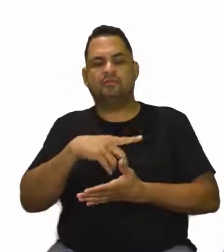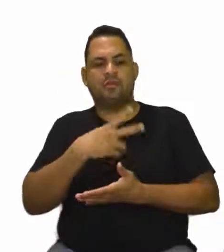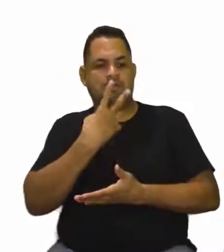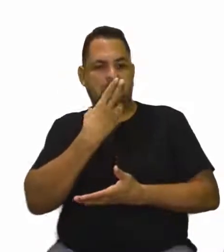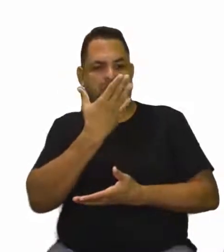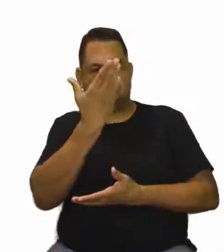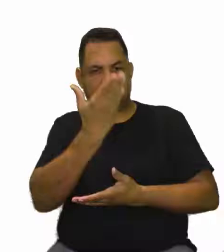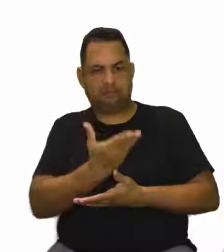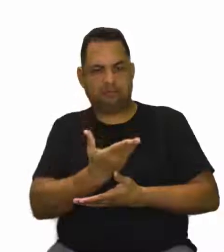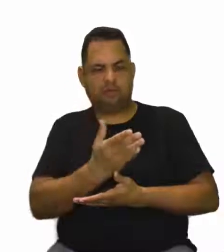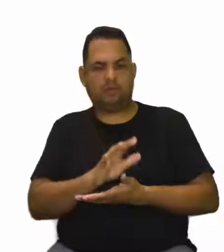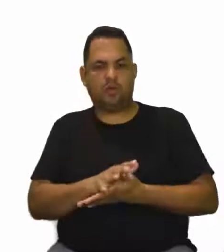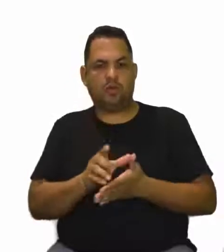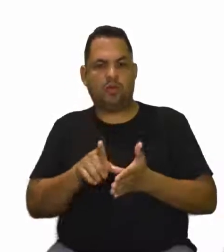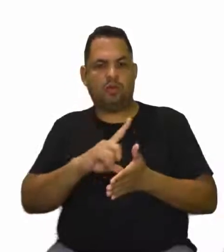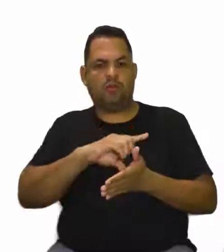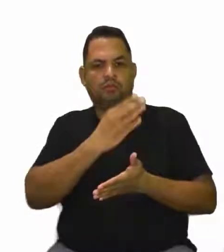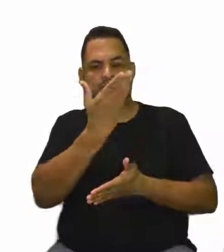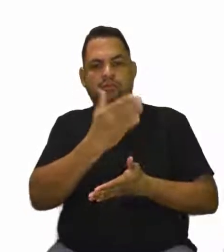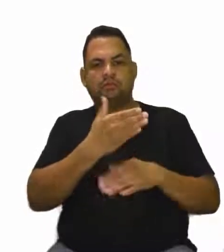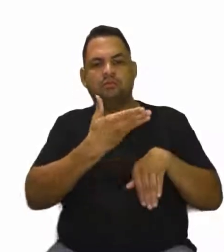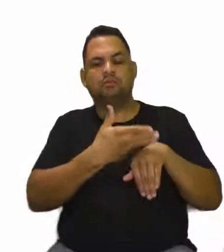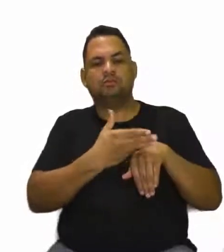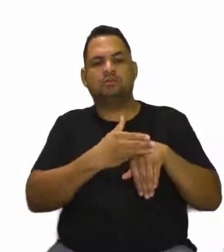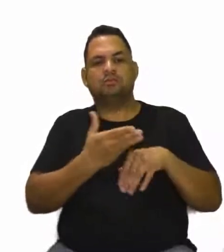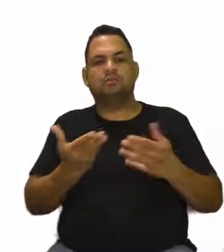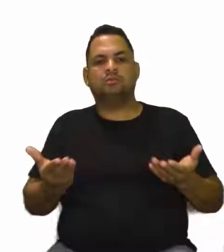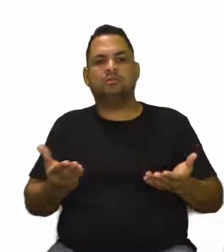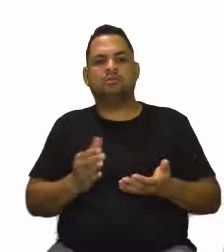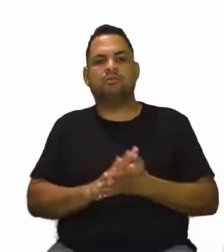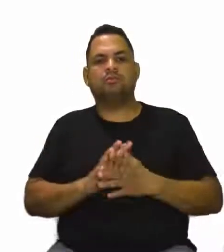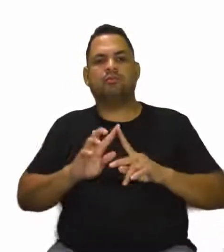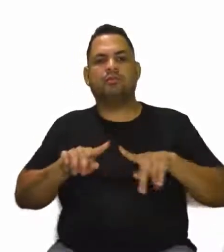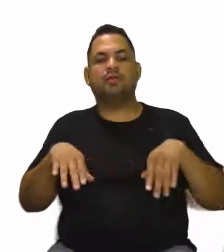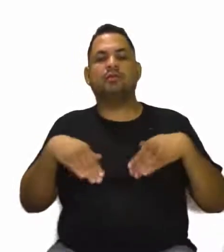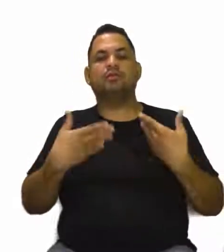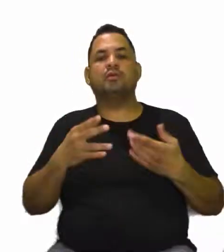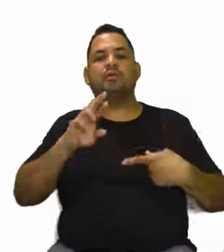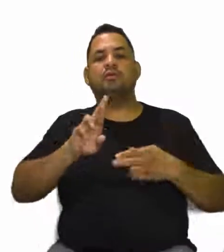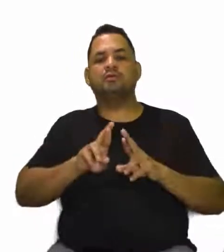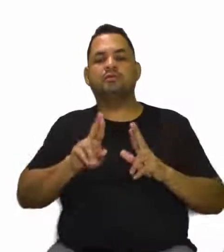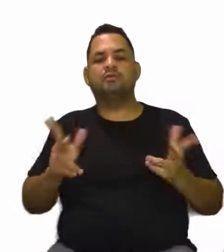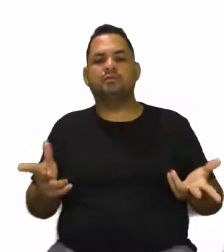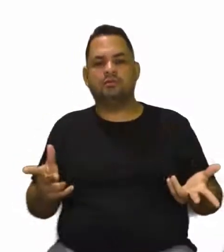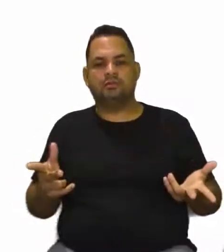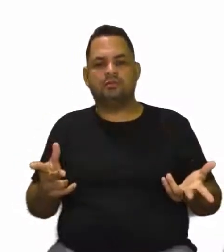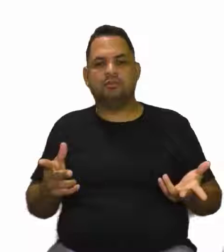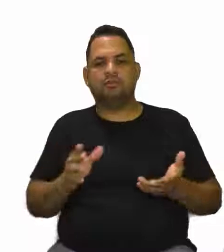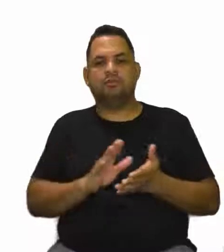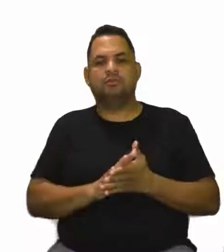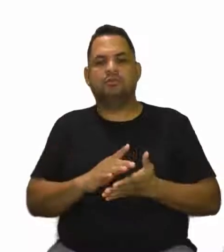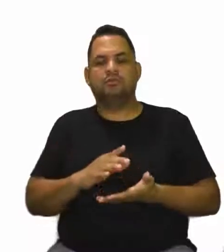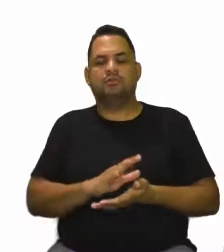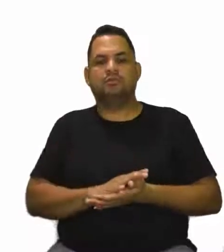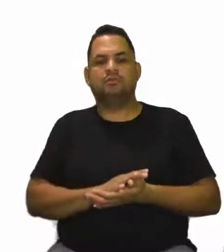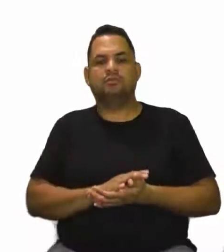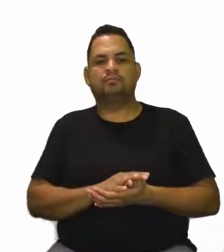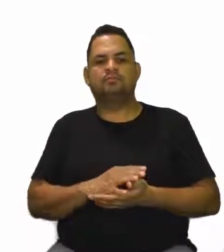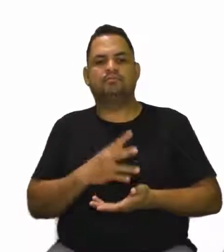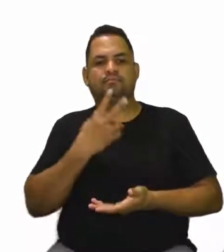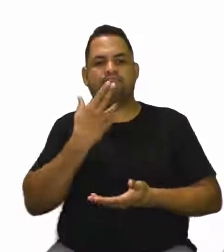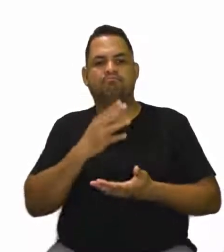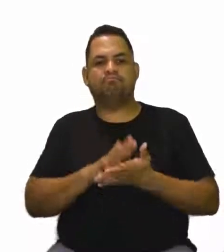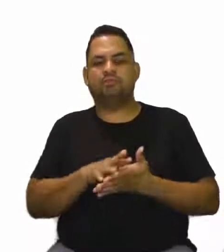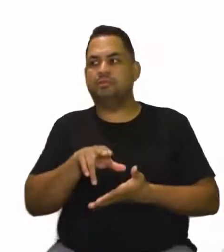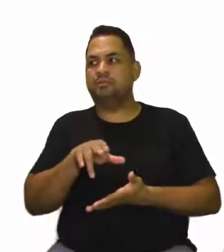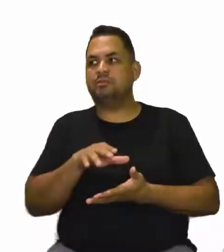semelhança, a gente observando aqui, tem uma semelhança. Mas qual que é a diferença, professora? Se a execução parece ser